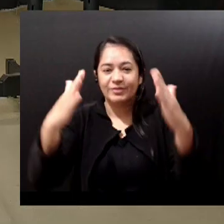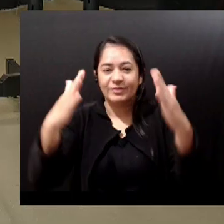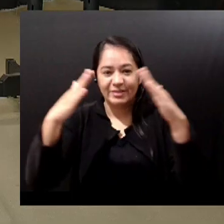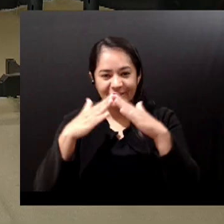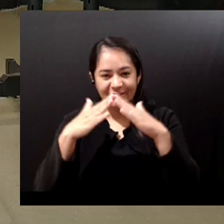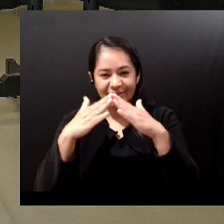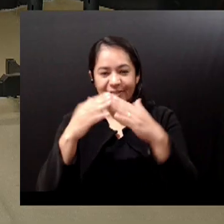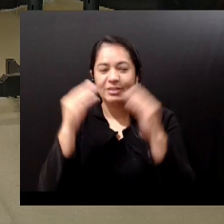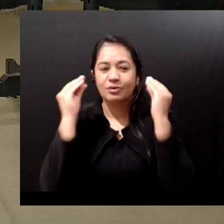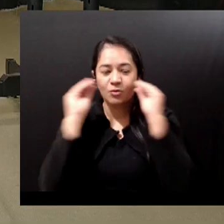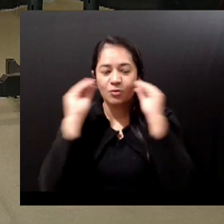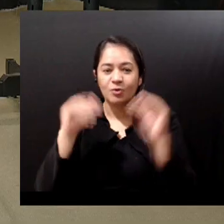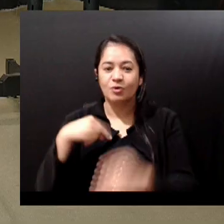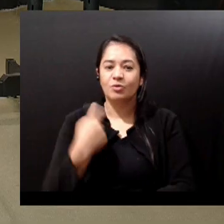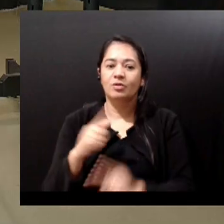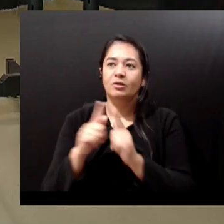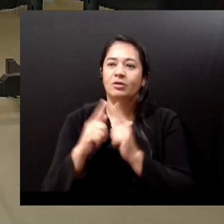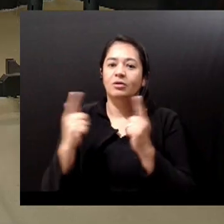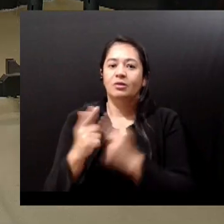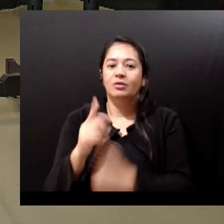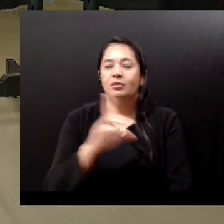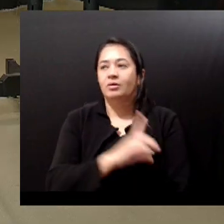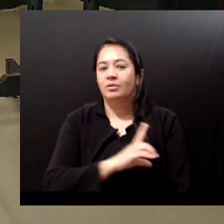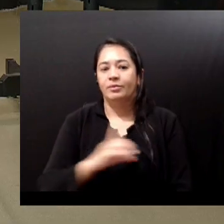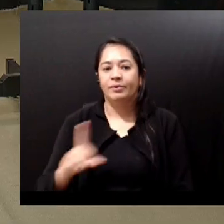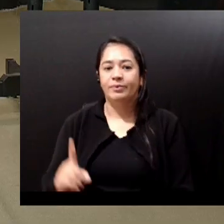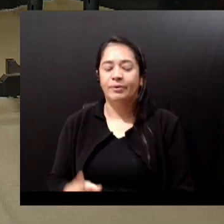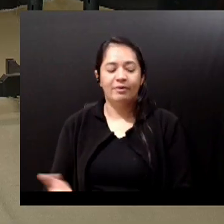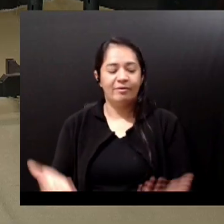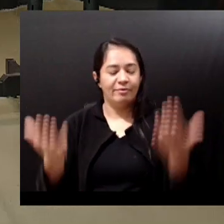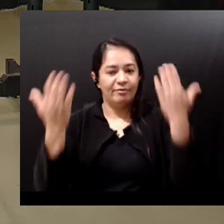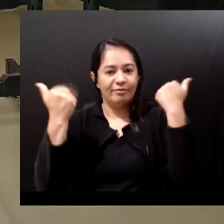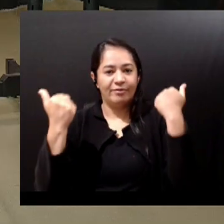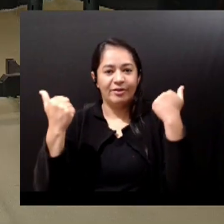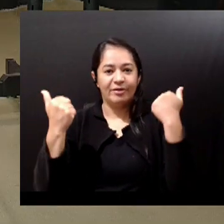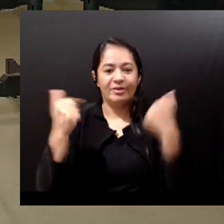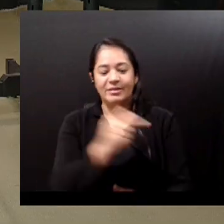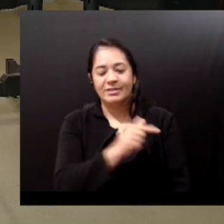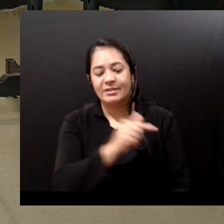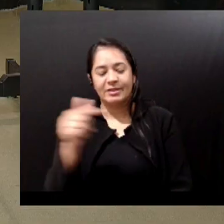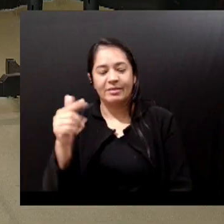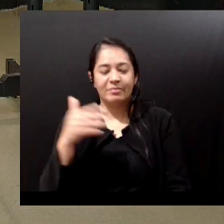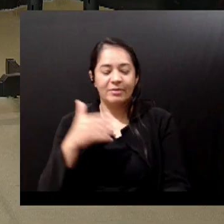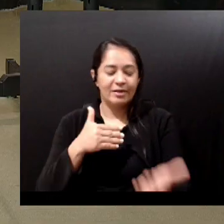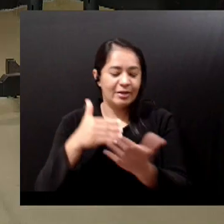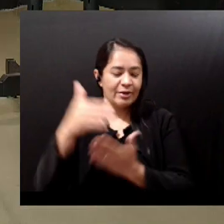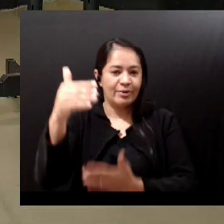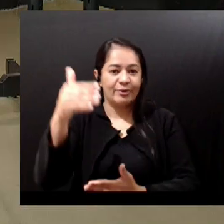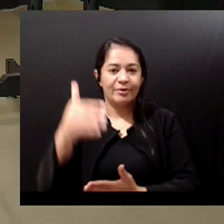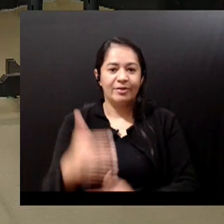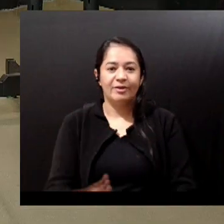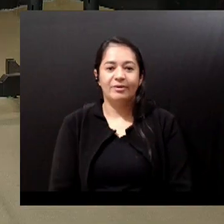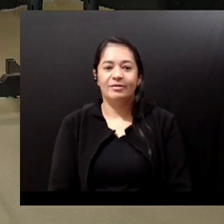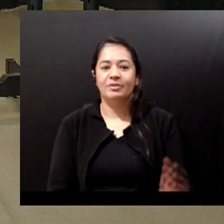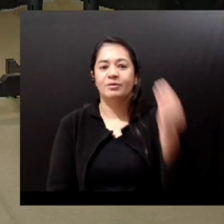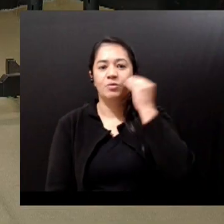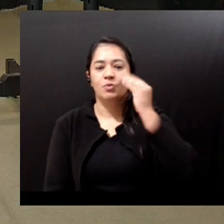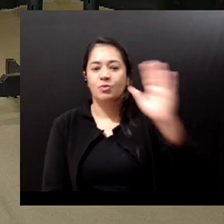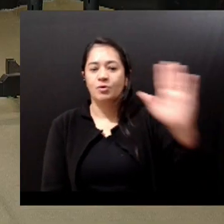nossa direção, super valeu. Bora que bora, gente! Semana só tá começando! Vamos lá, beijo grande, fiquem bem e